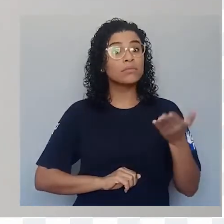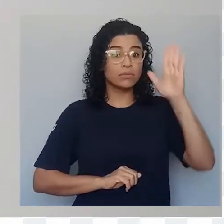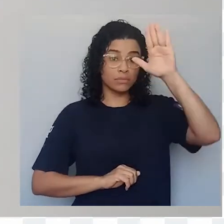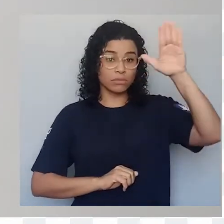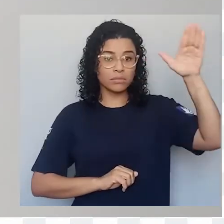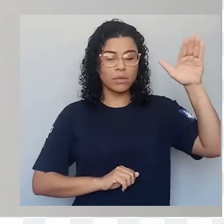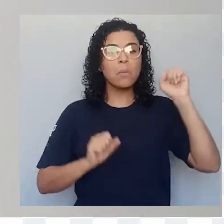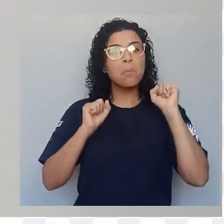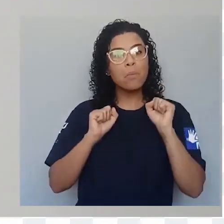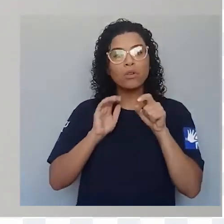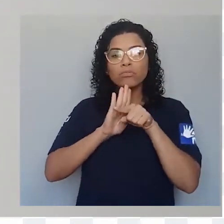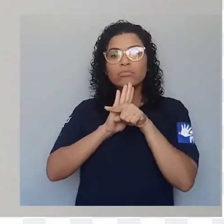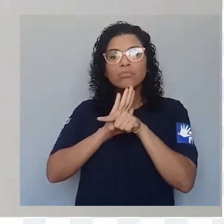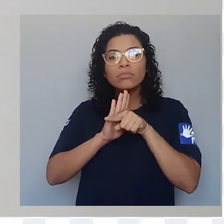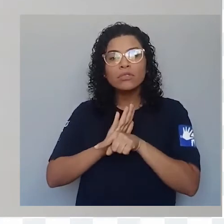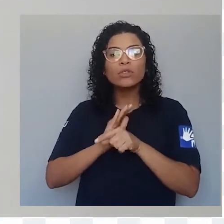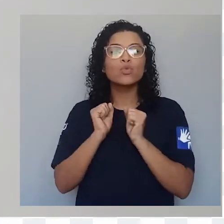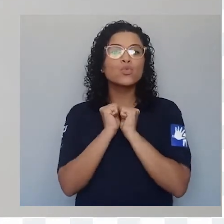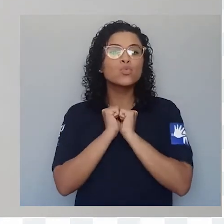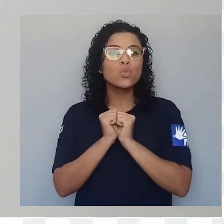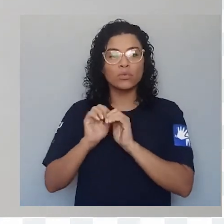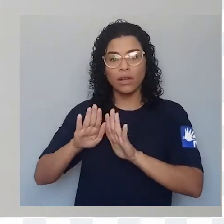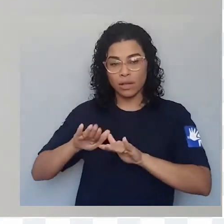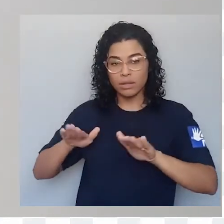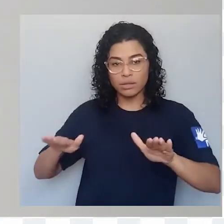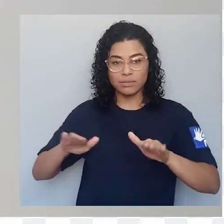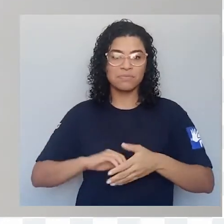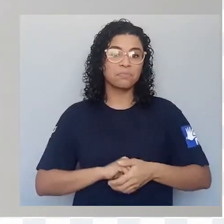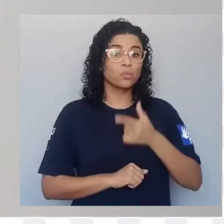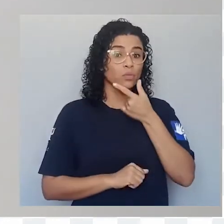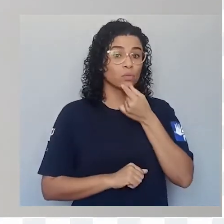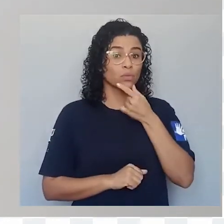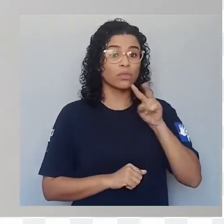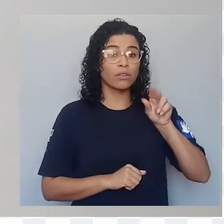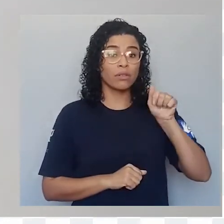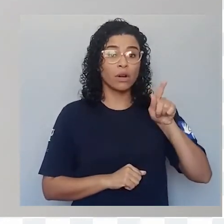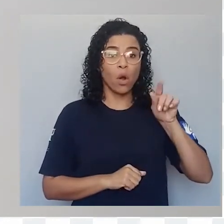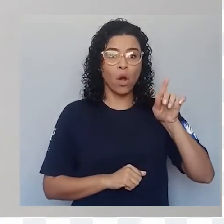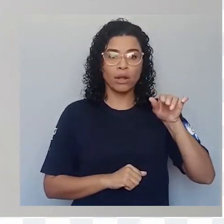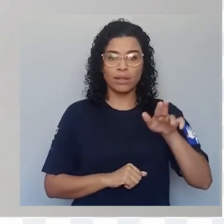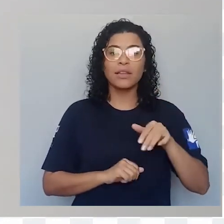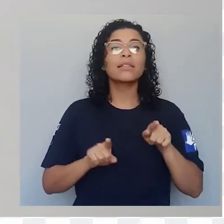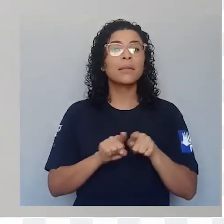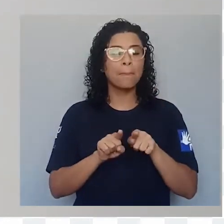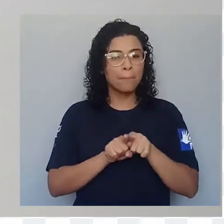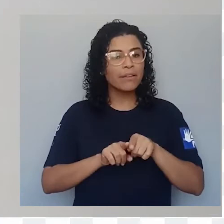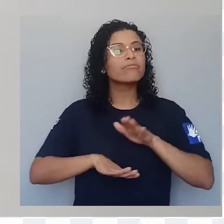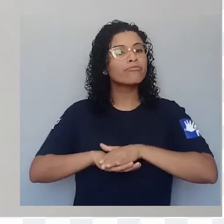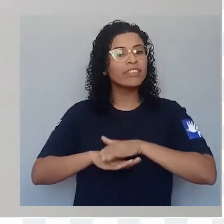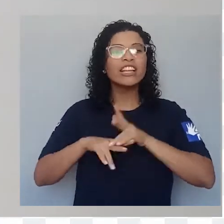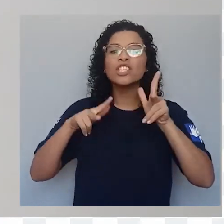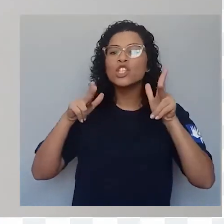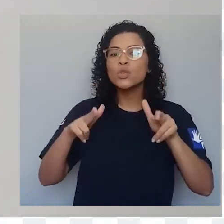Você, adulto, pode aí pesquisar com sua criança. O Van Gogh pintou uma obra